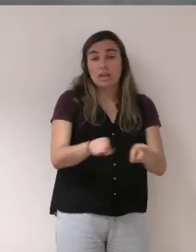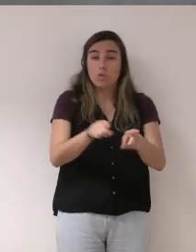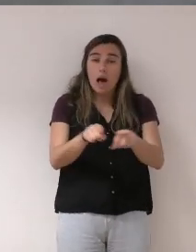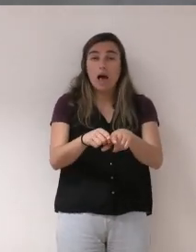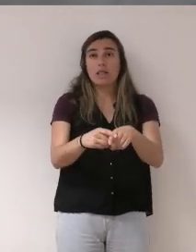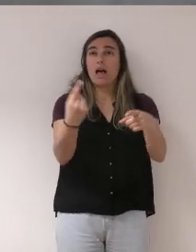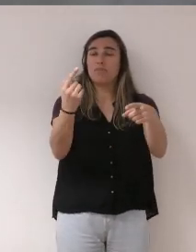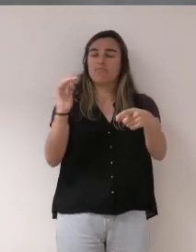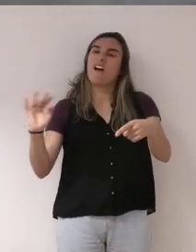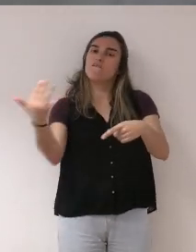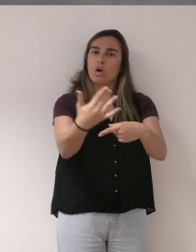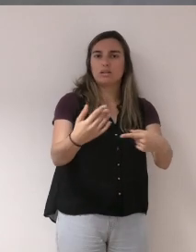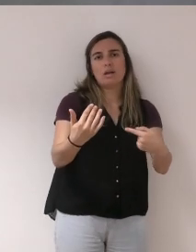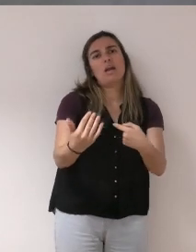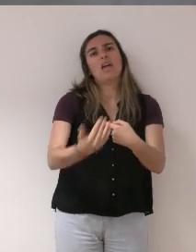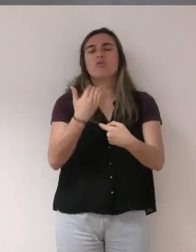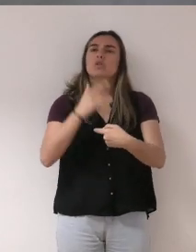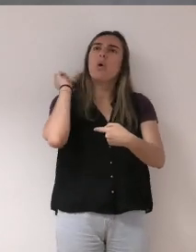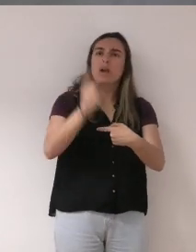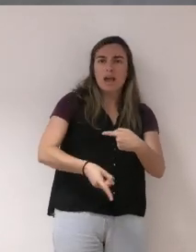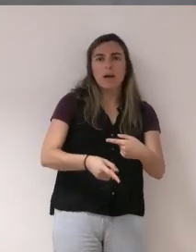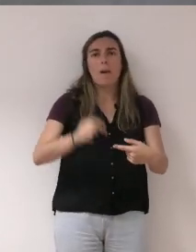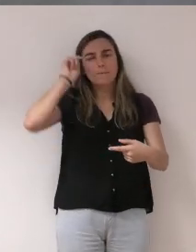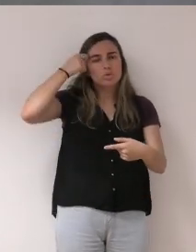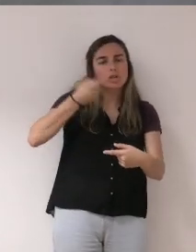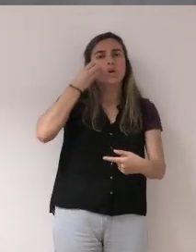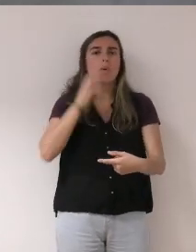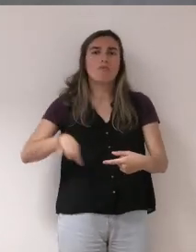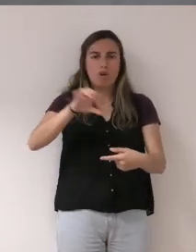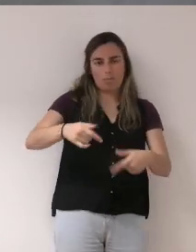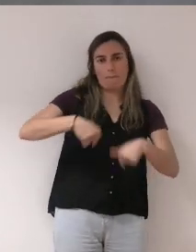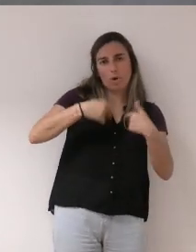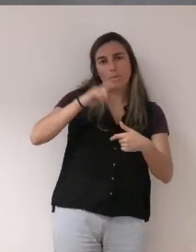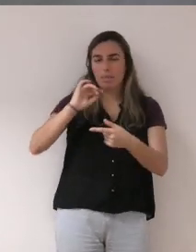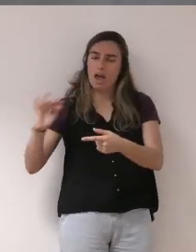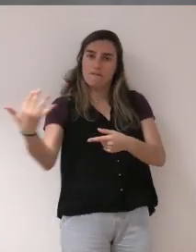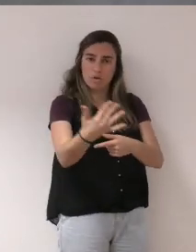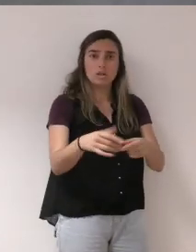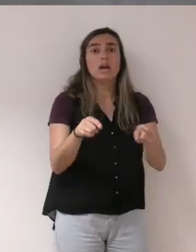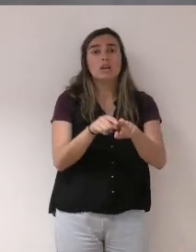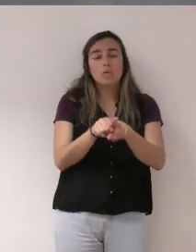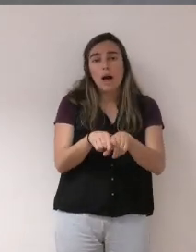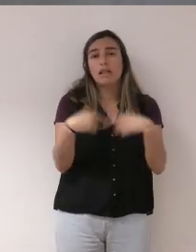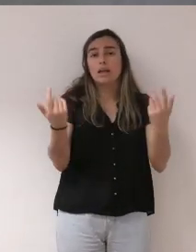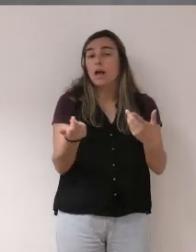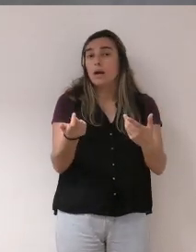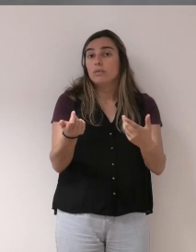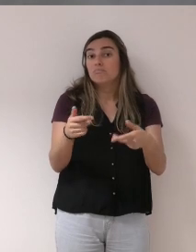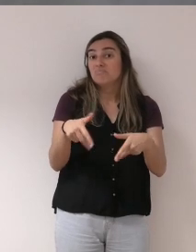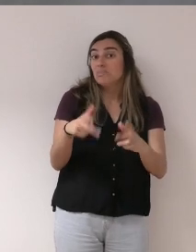exterior e a autocensura interior implicam-se e prolongam-se. Nenhum possível é incondicionado e nenhuma liberdade o